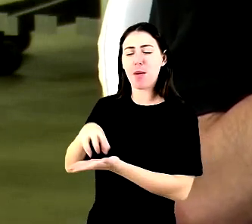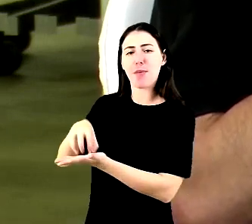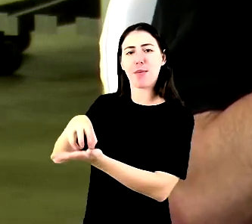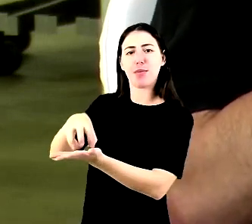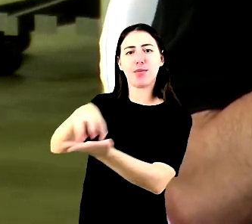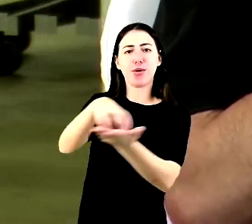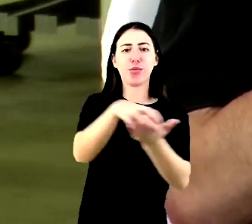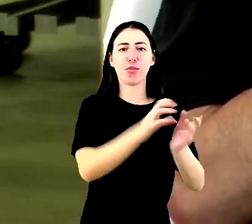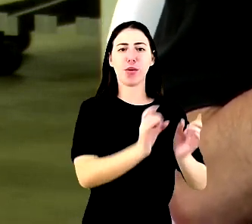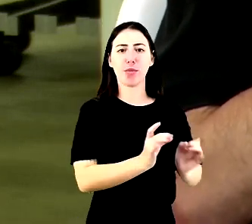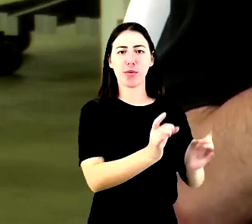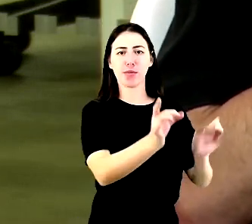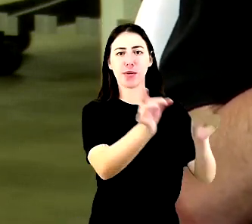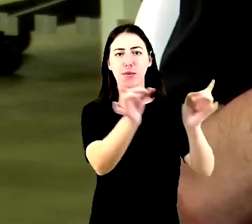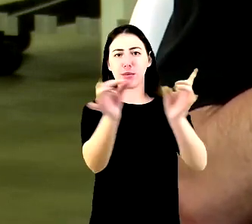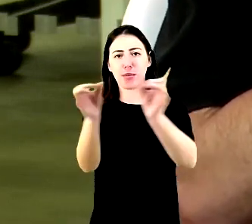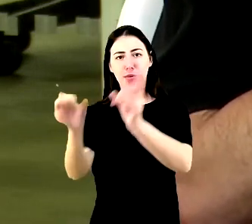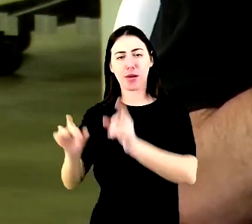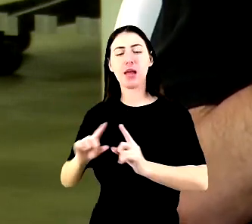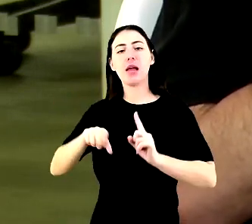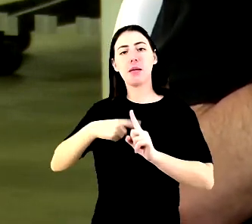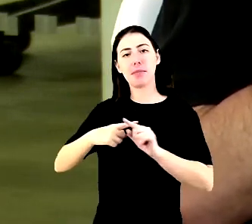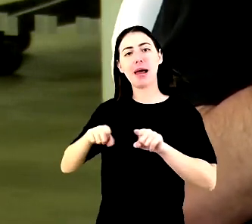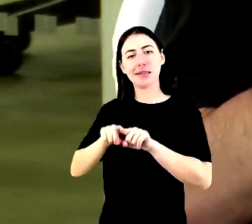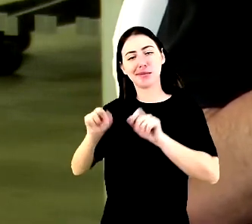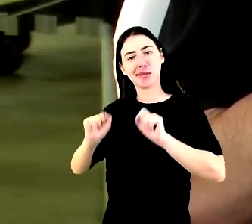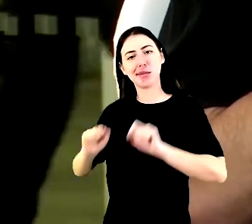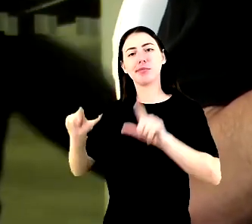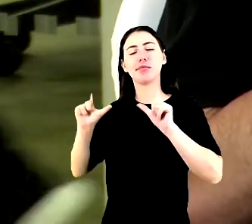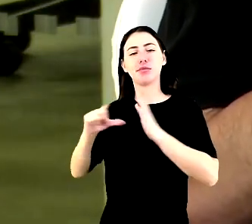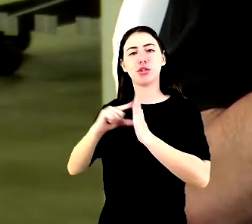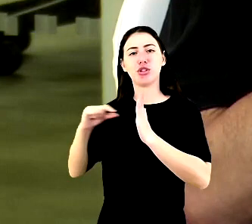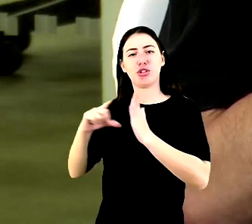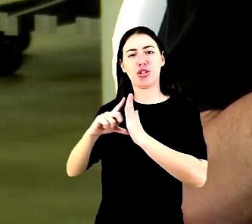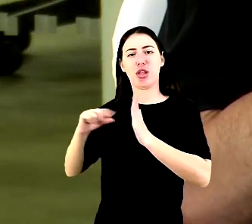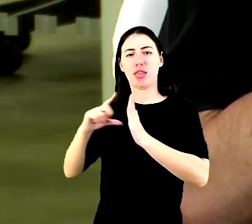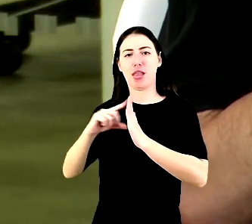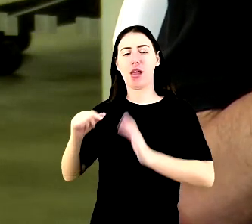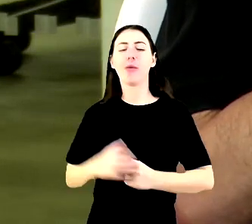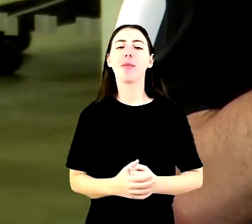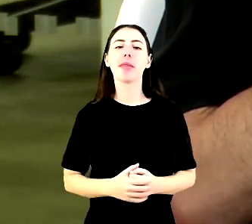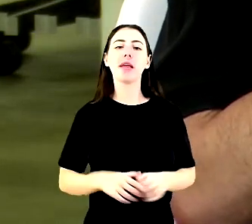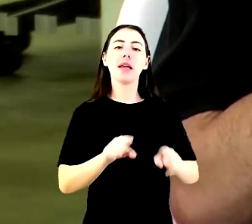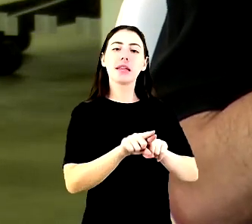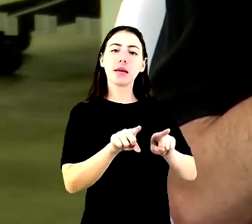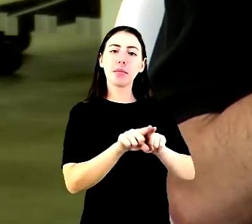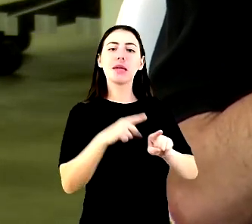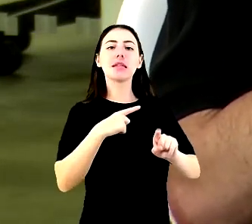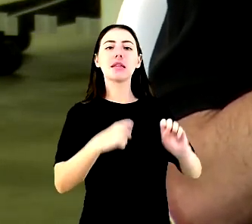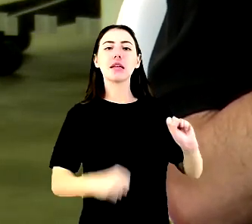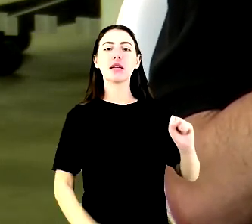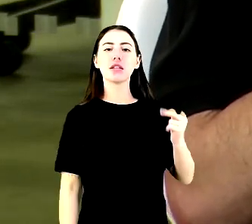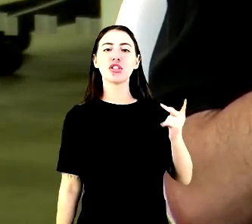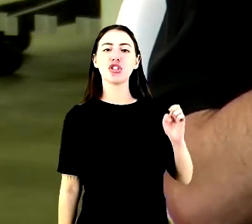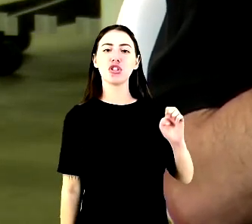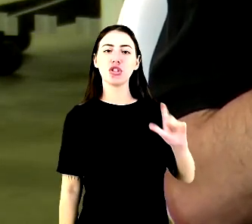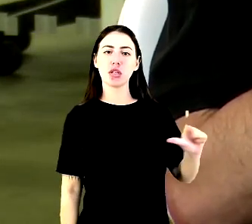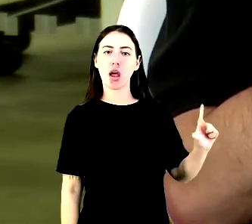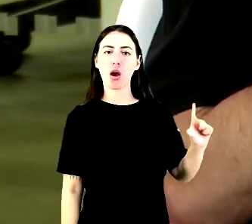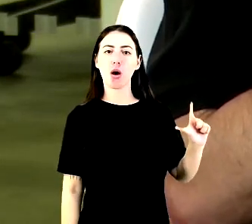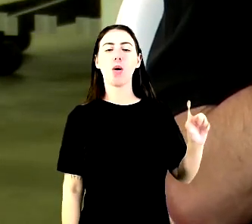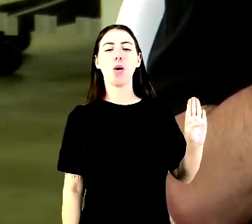na pandemia, né, a gente quebrou uma barreira de a metade de mais o nível de transação, porque você fez com que as pessoas experimentassem um processo